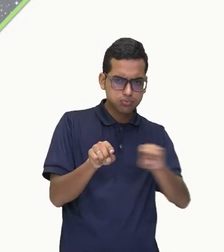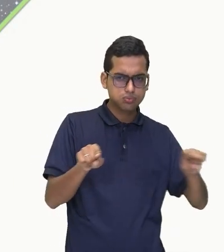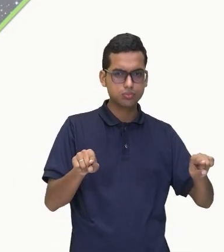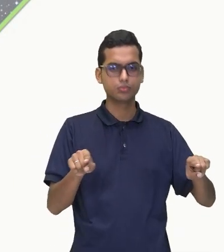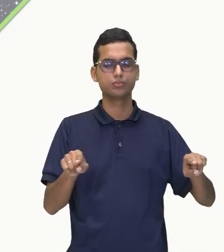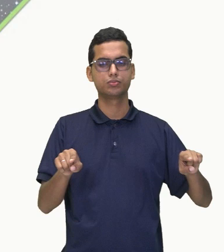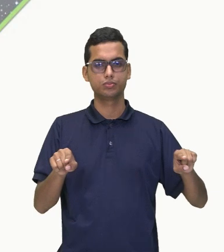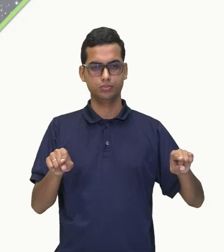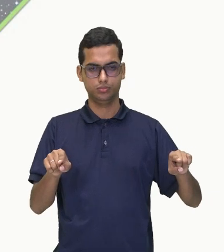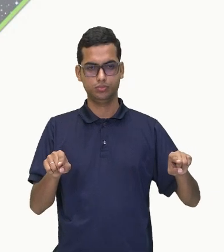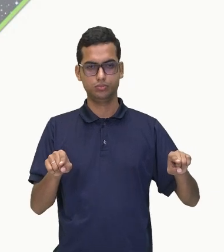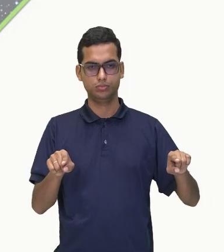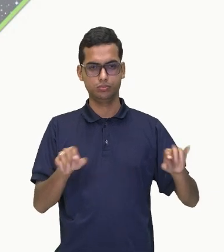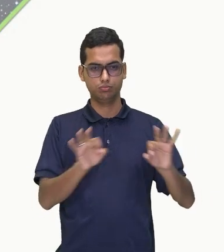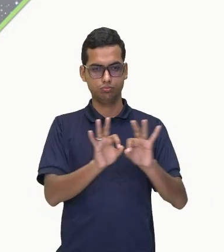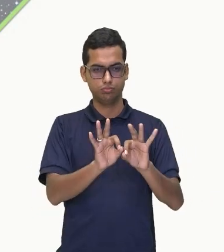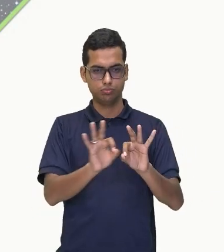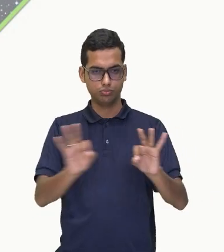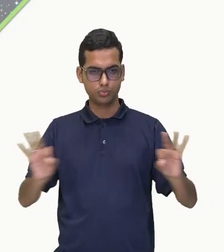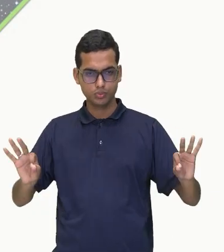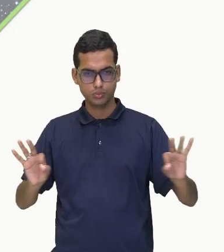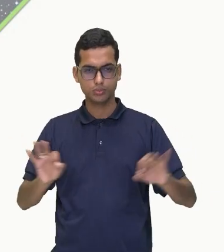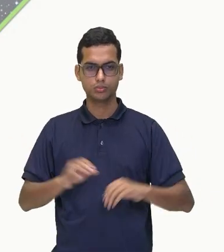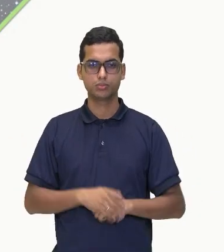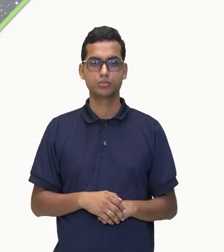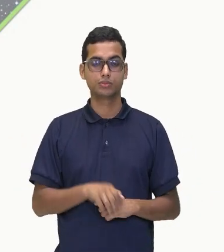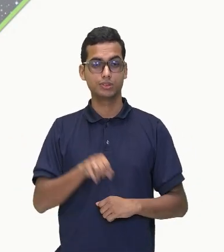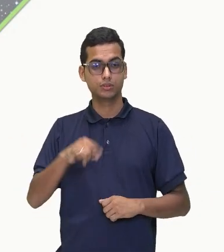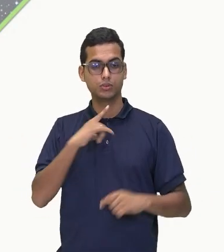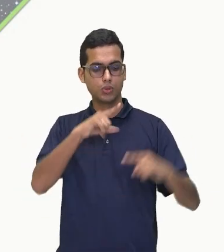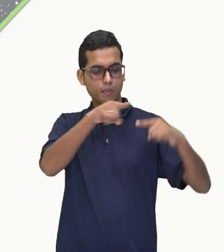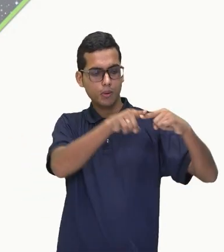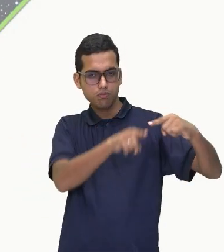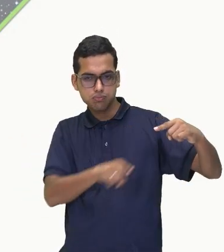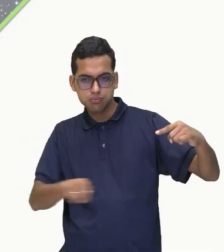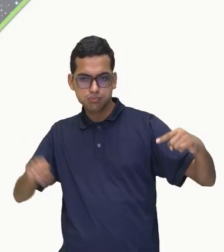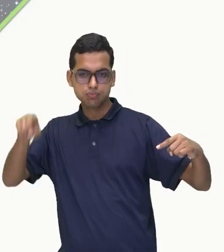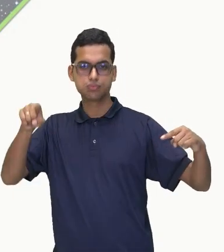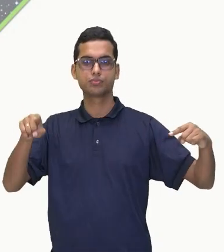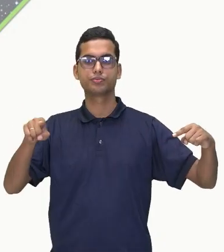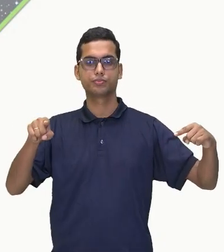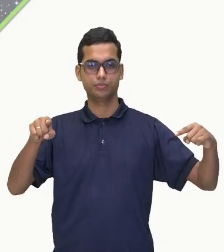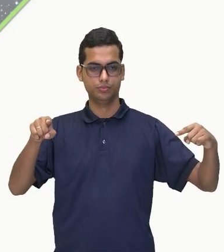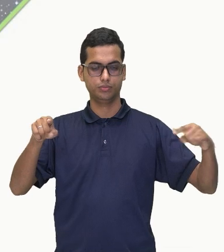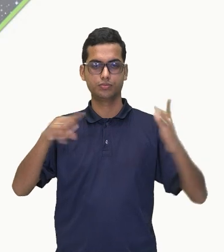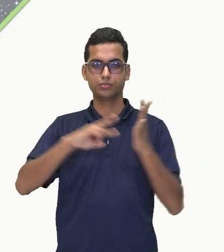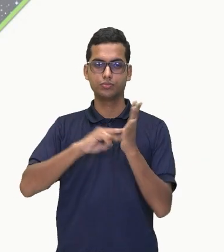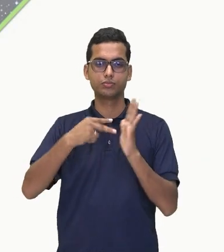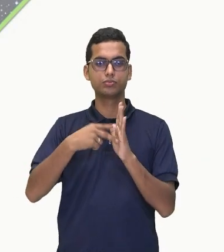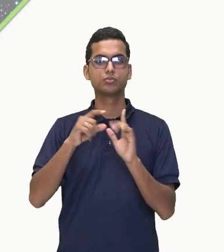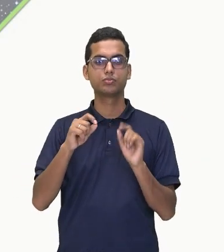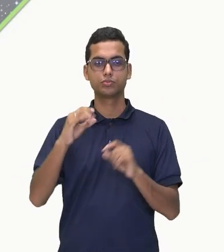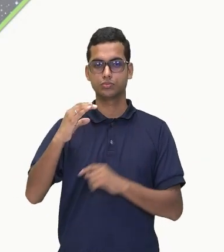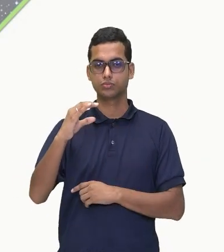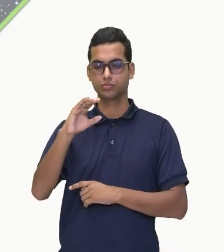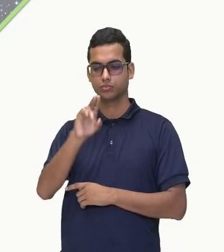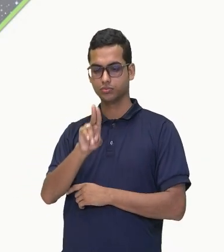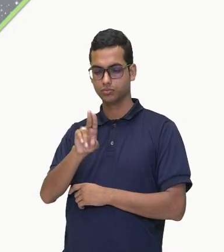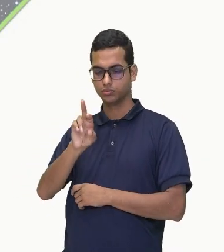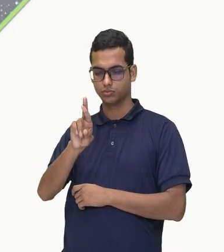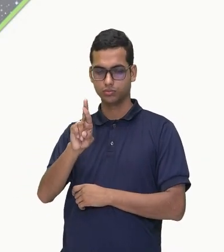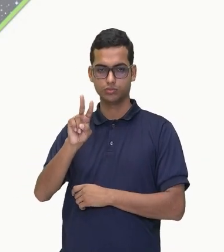está dizendo uma reta. Se for uma curva, o movimento será curvilíneo. Vejam